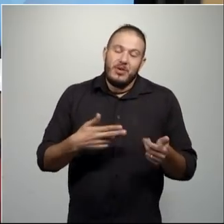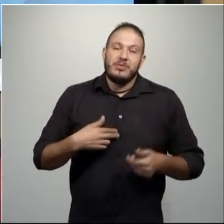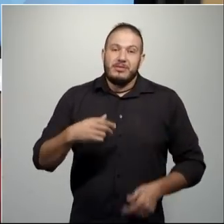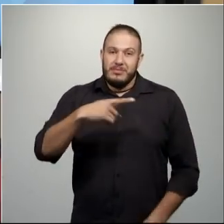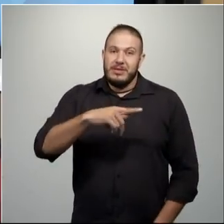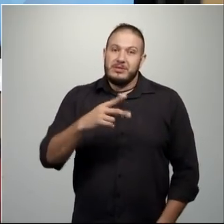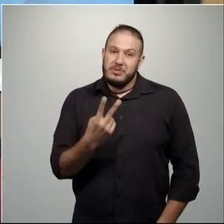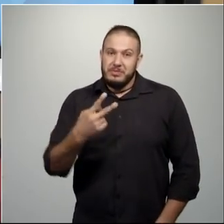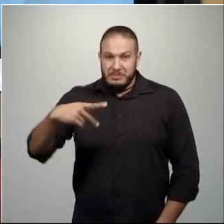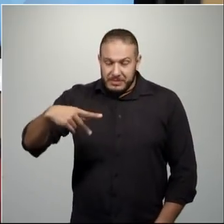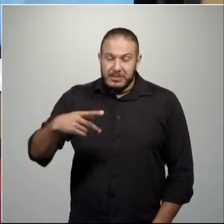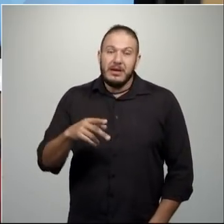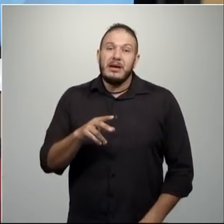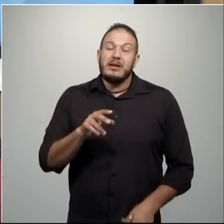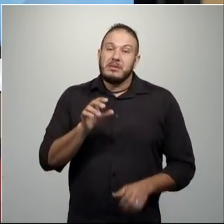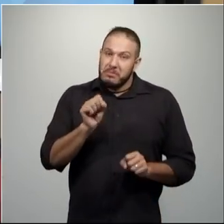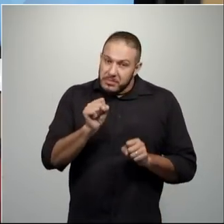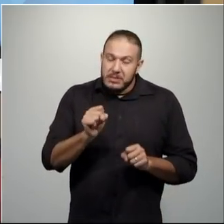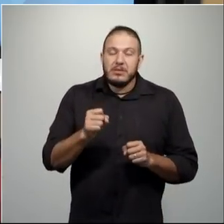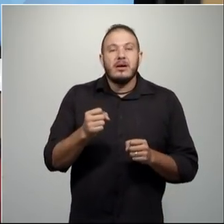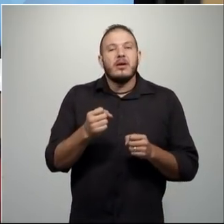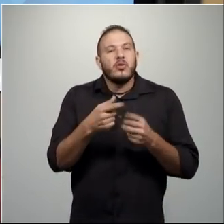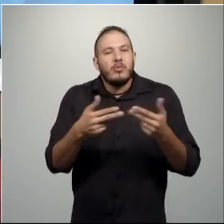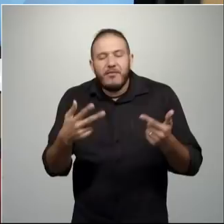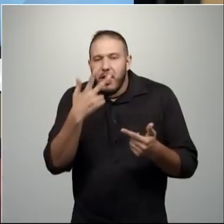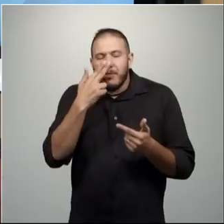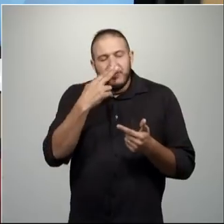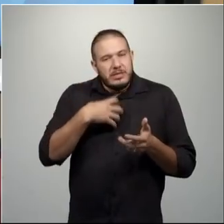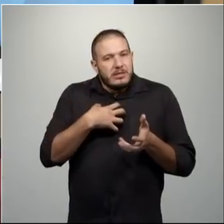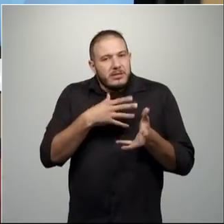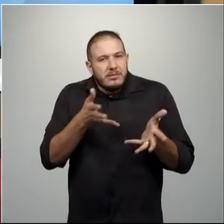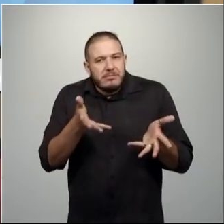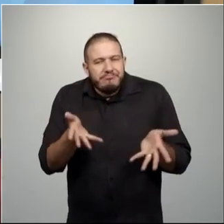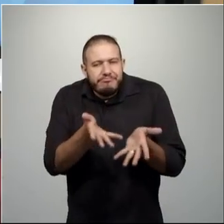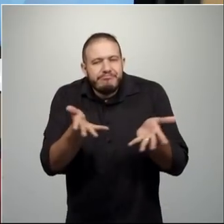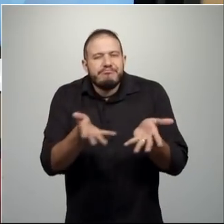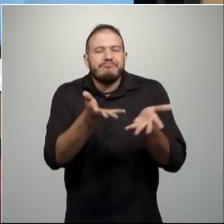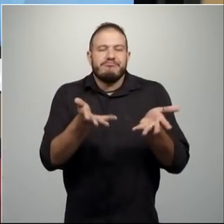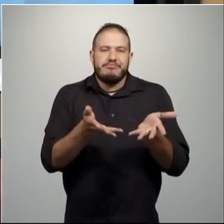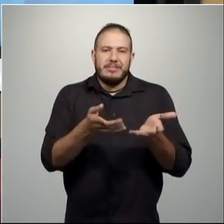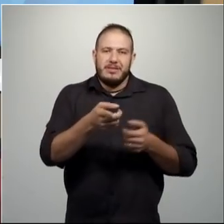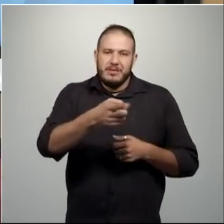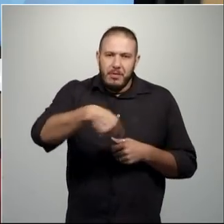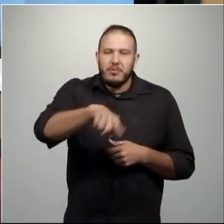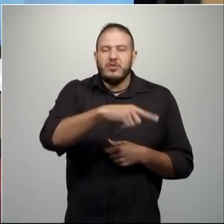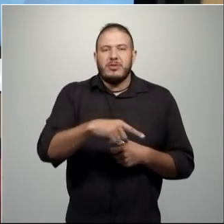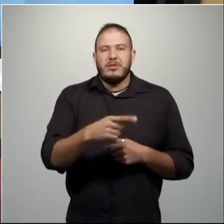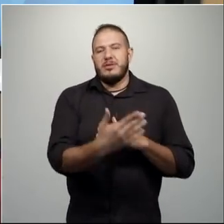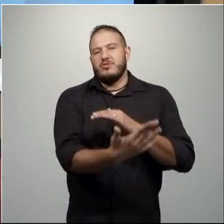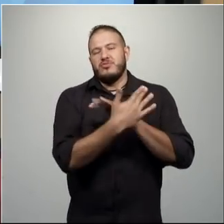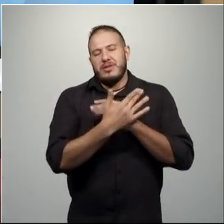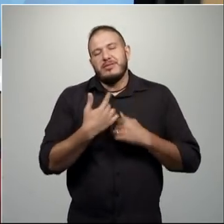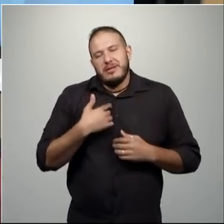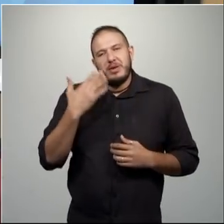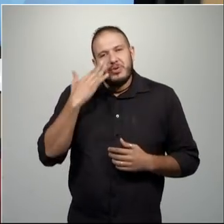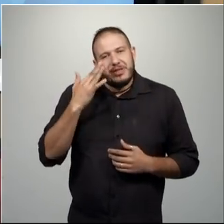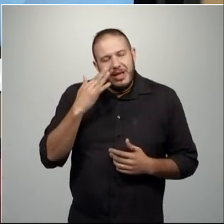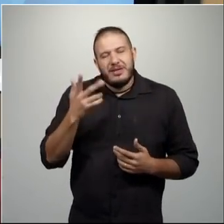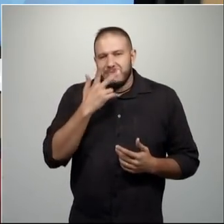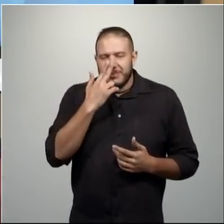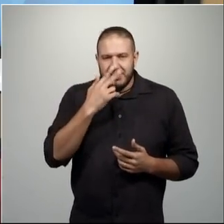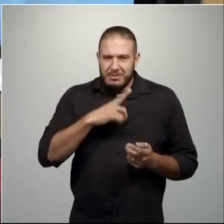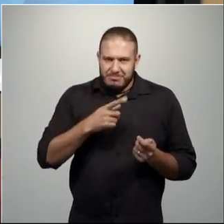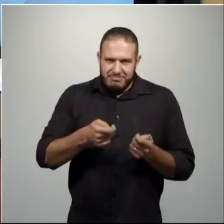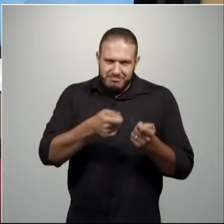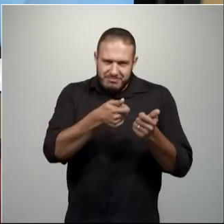ter algum mecanismo de incentivo para os usuários colaborar então entendo algum incentivo sem problema